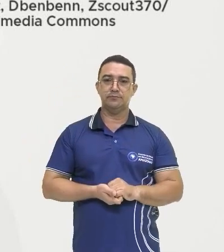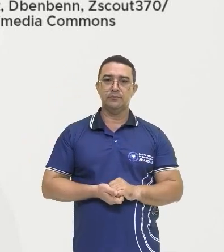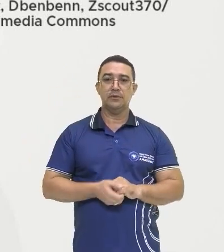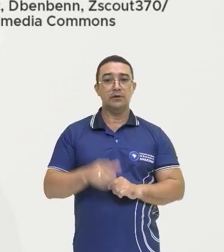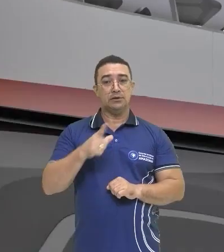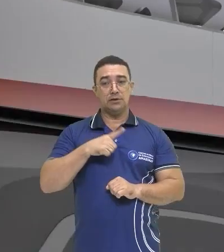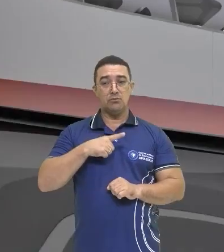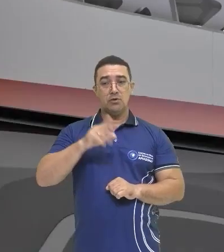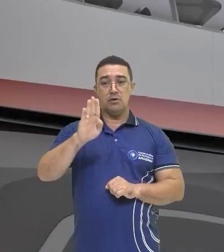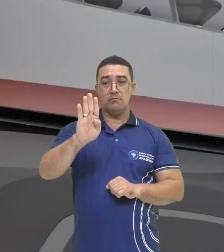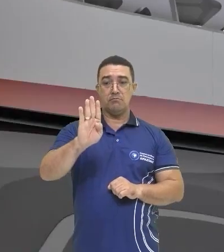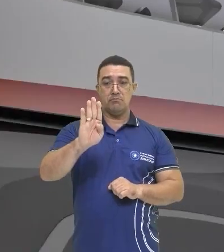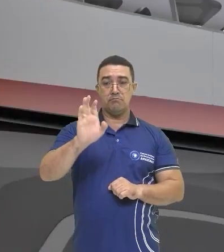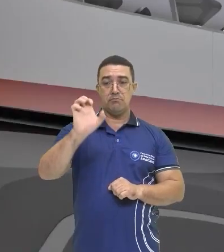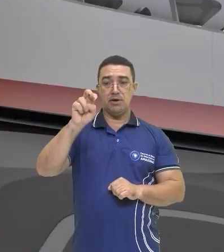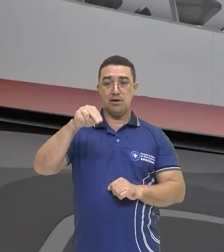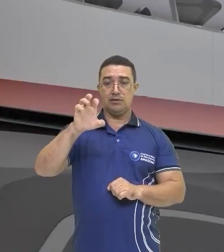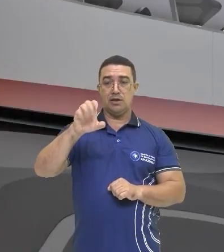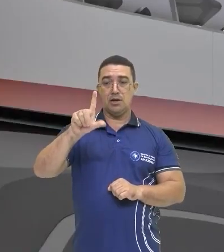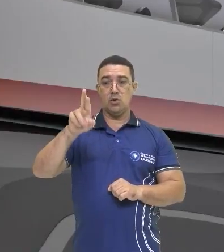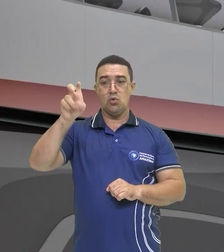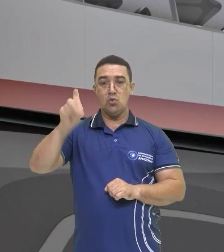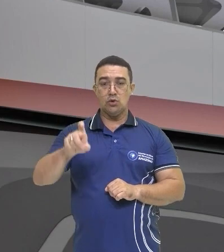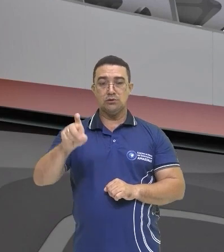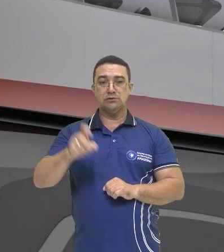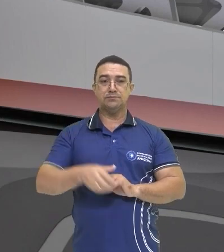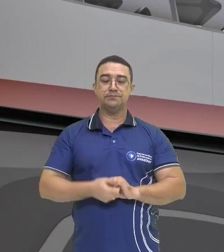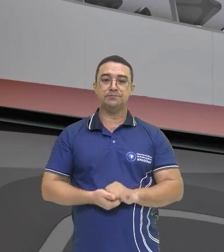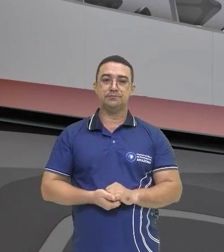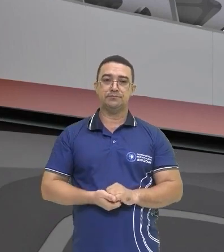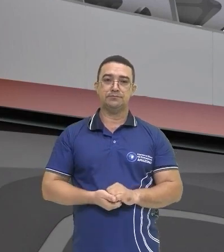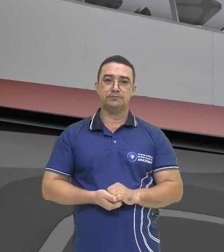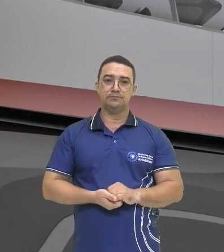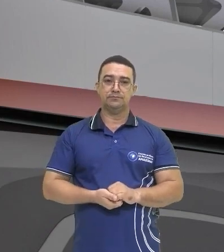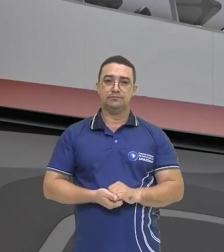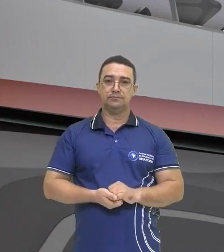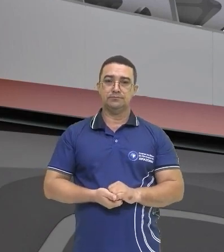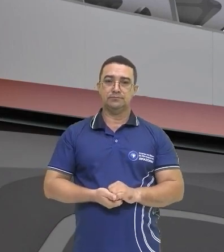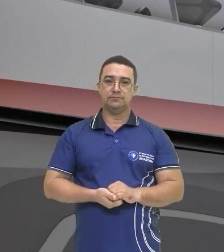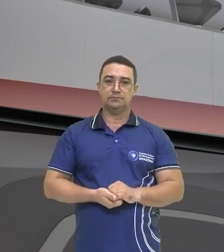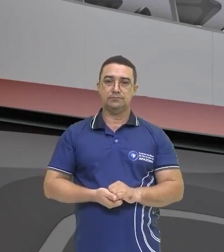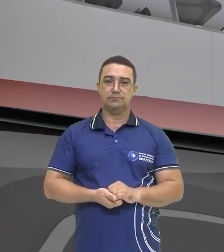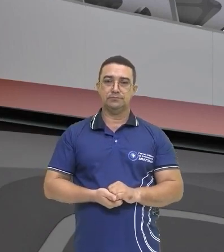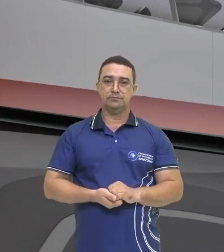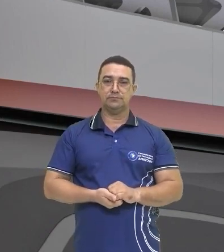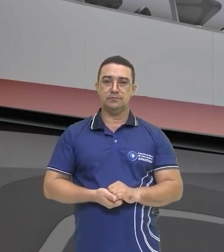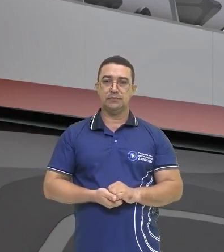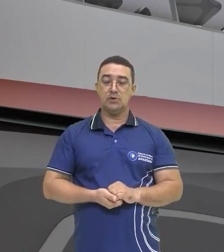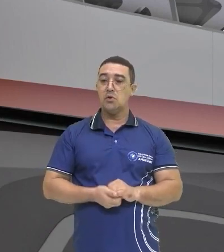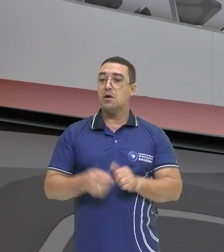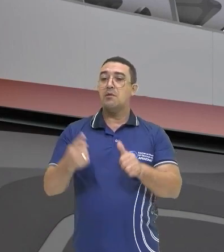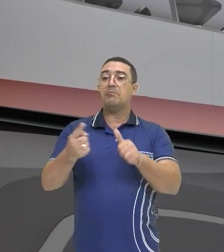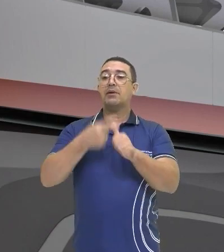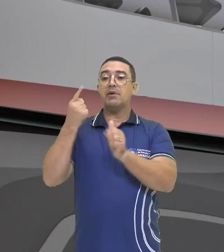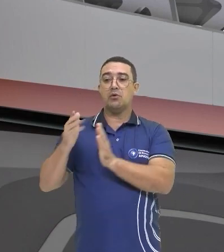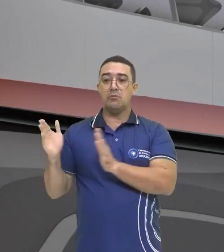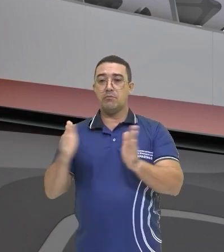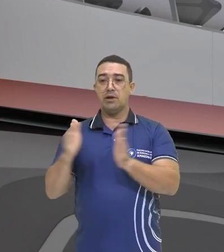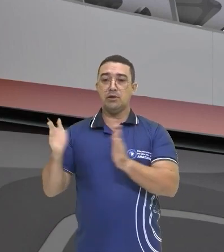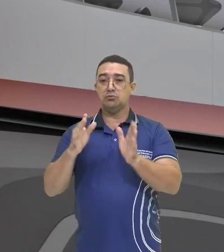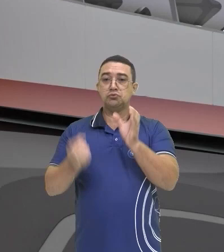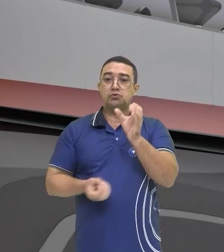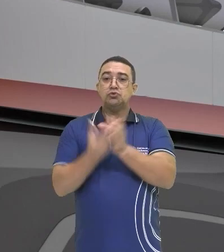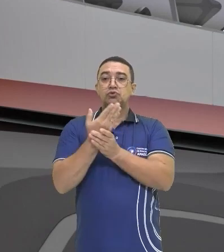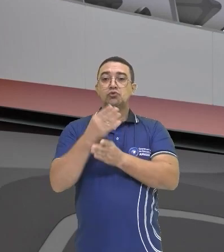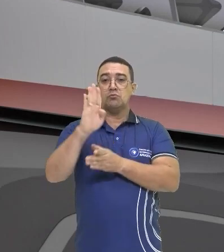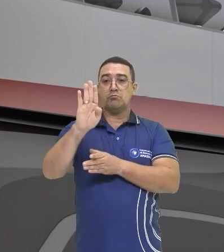Benelux, tá certo? Vamos lá. Temos o Benelux, que é o primeiro estágio de formação daquilo que